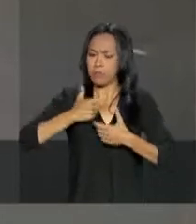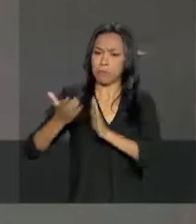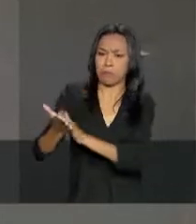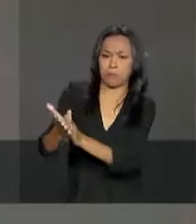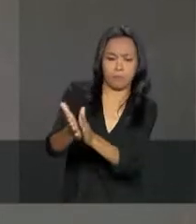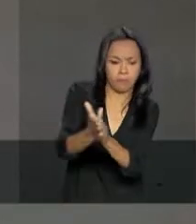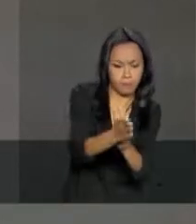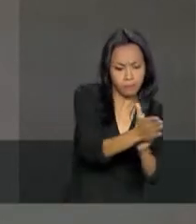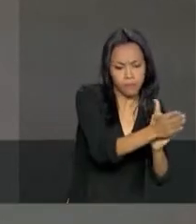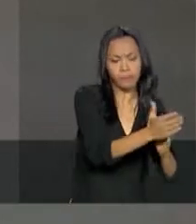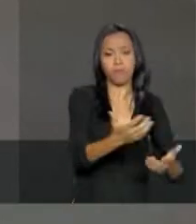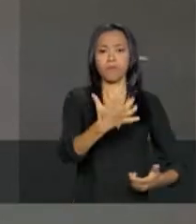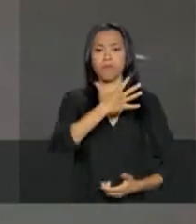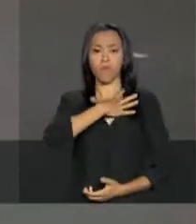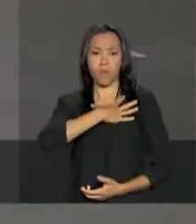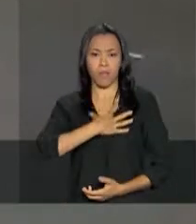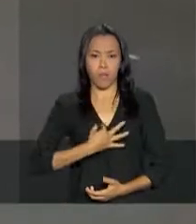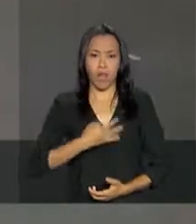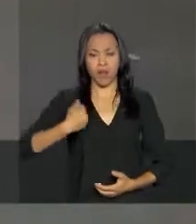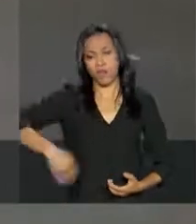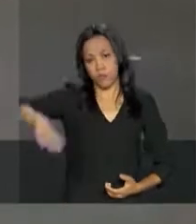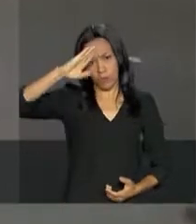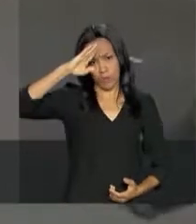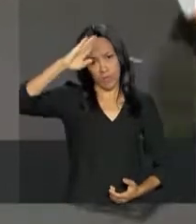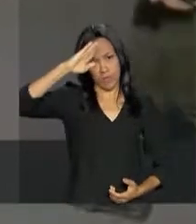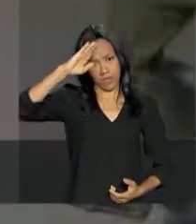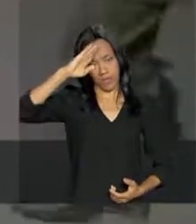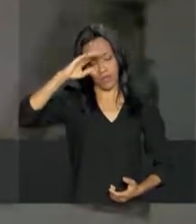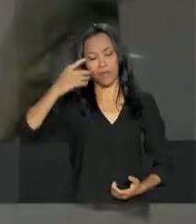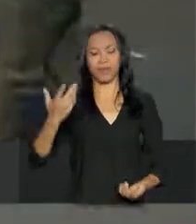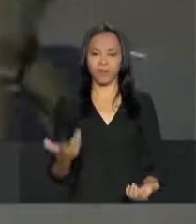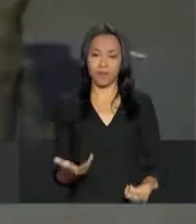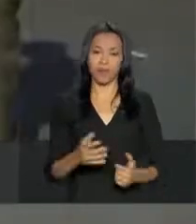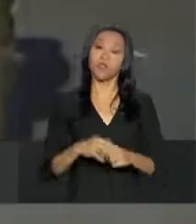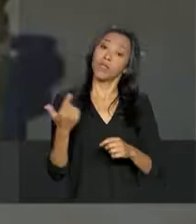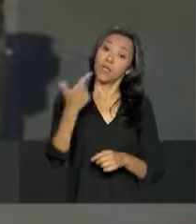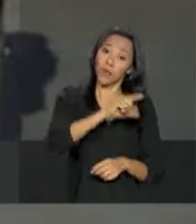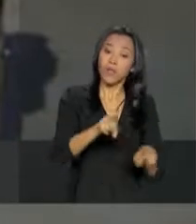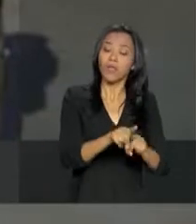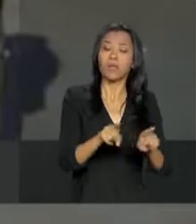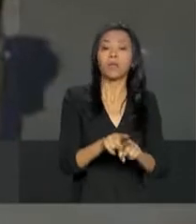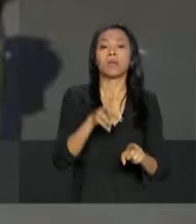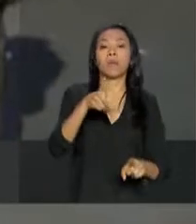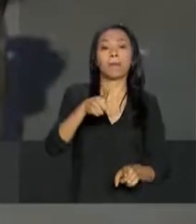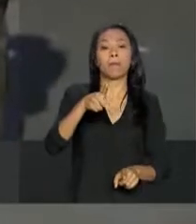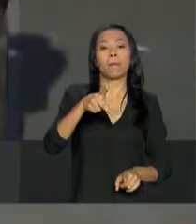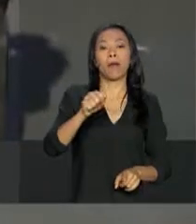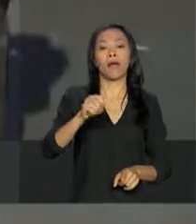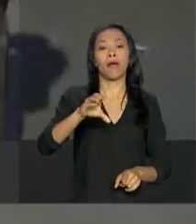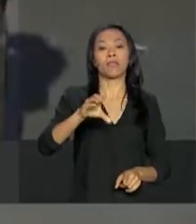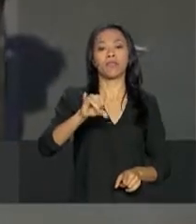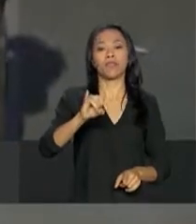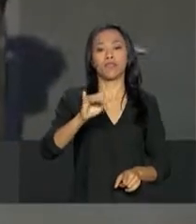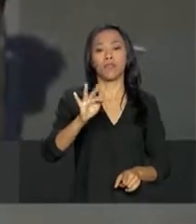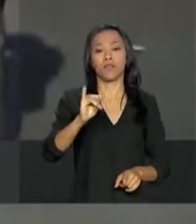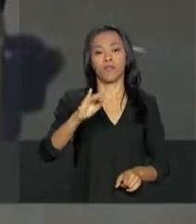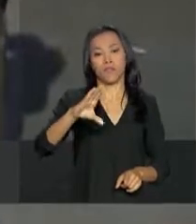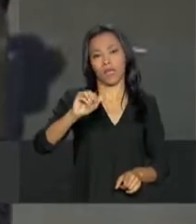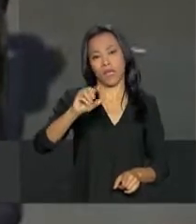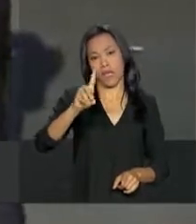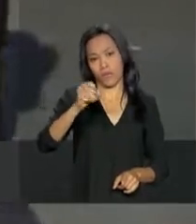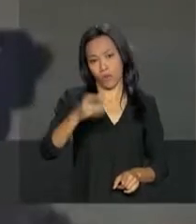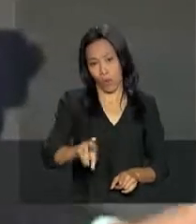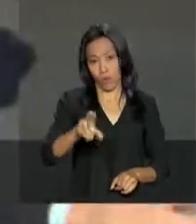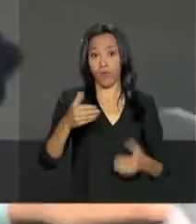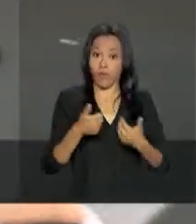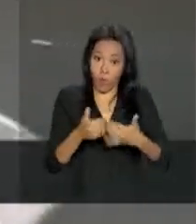estrangeiras com as medalhas do Exército Brasileiro e do Pacificador. Como eu disse, essa cerimônia está prevista para começar às 10 horas da manhã,